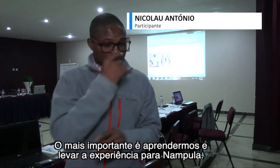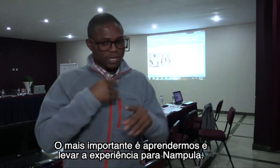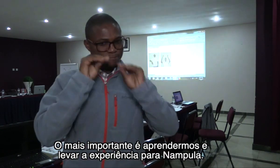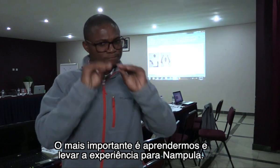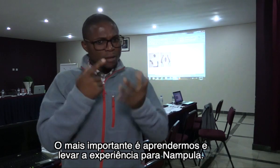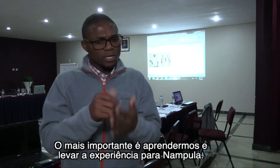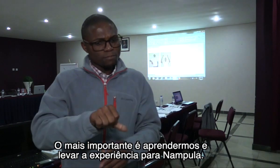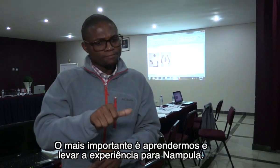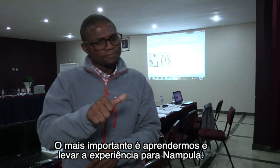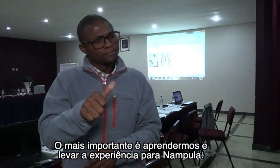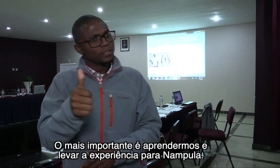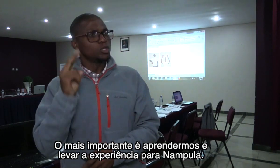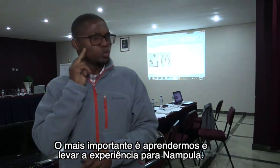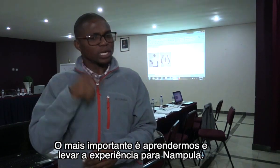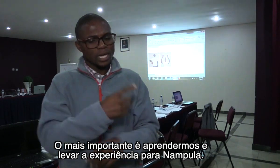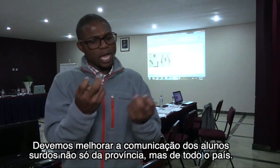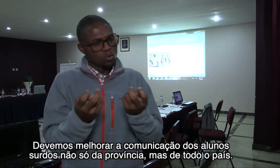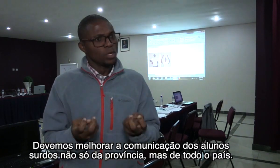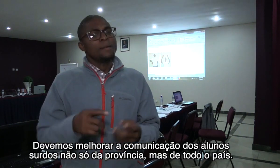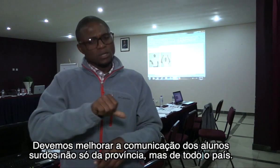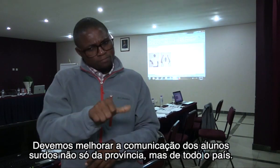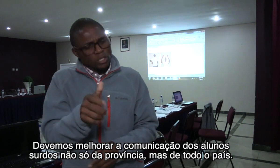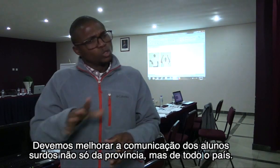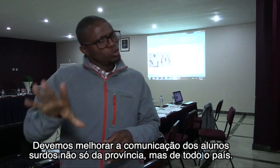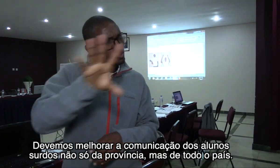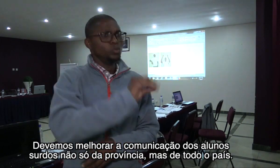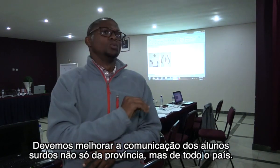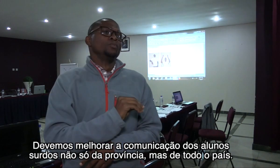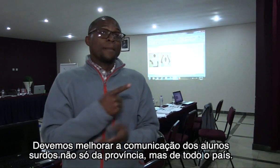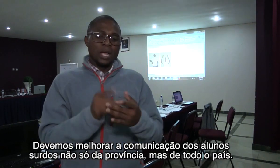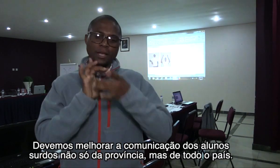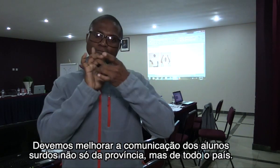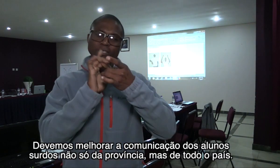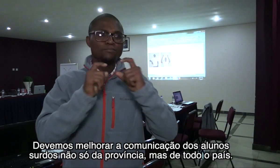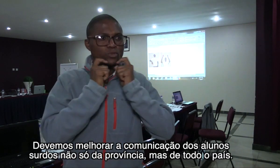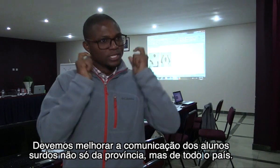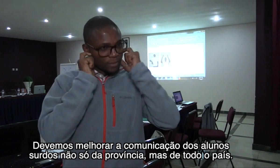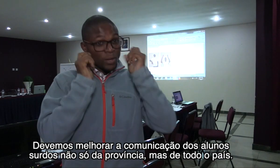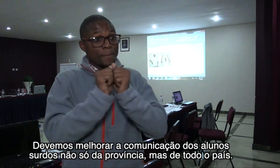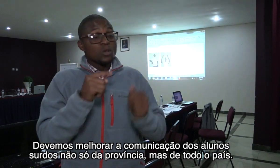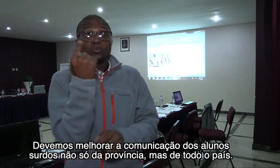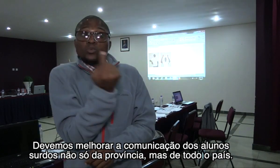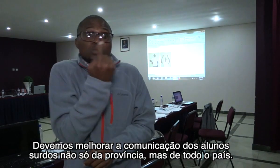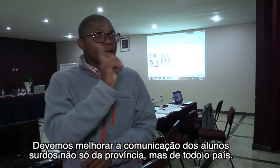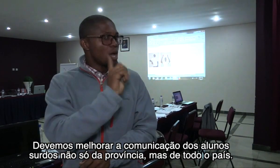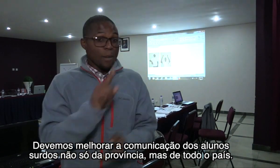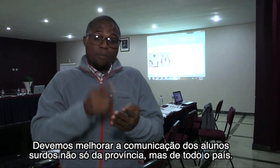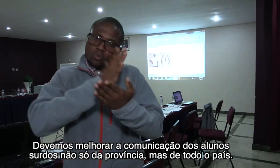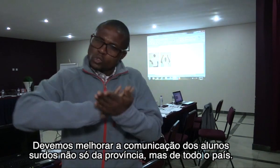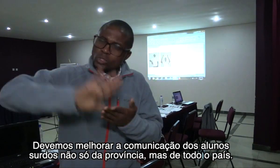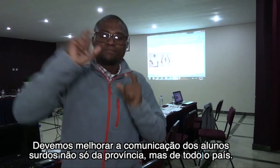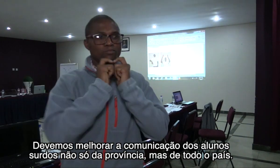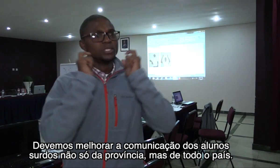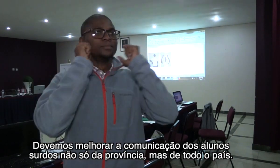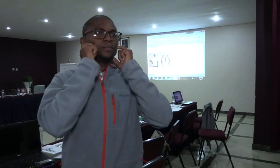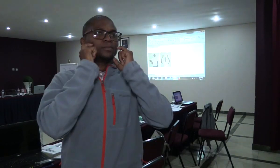e levar a experiência para Nampula e melhorar a comunicação dos alunos surdos, não só da província, mas